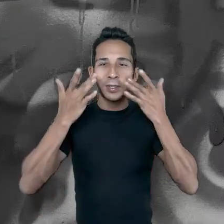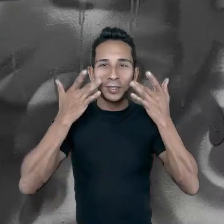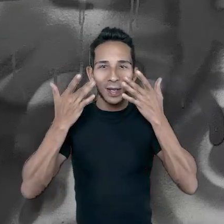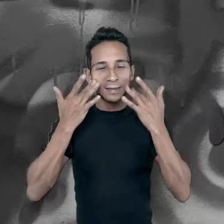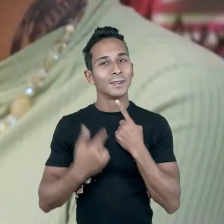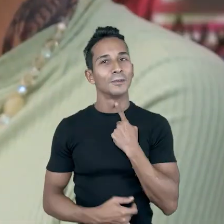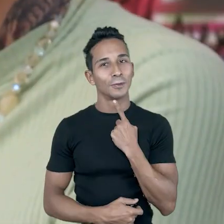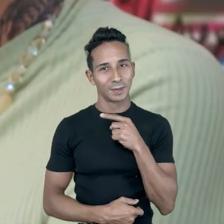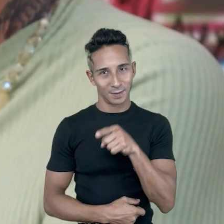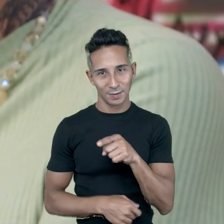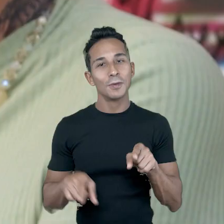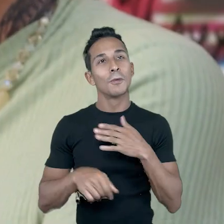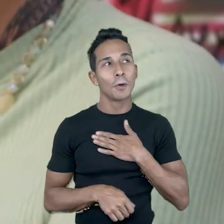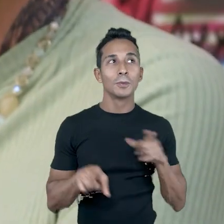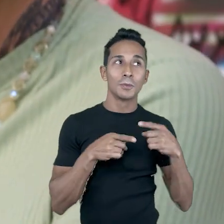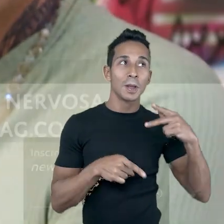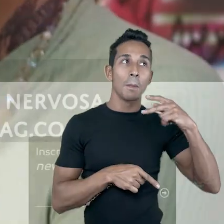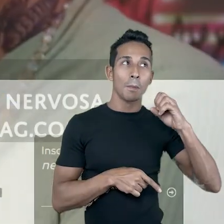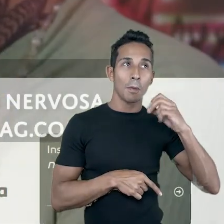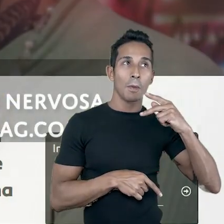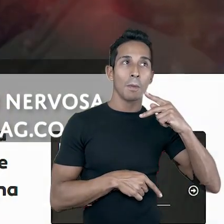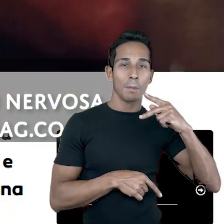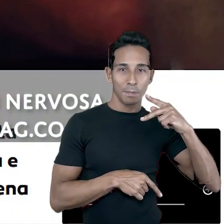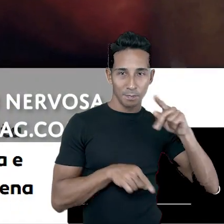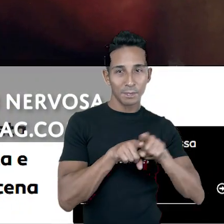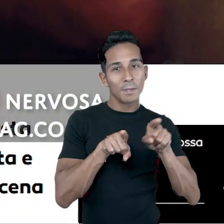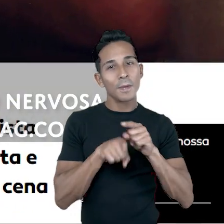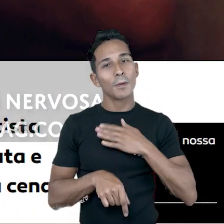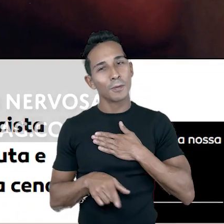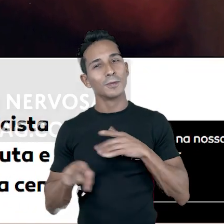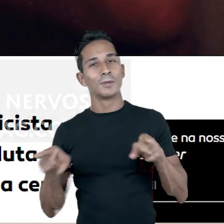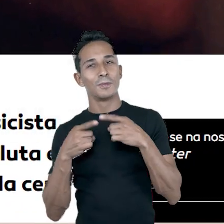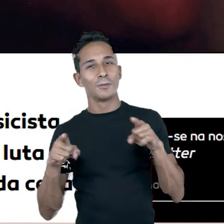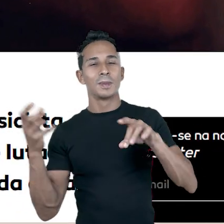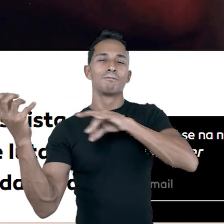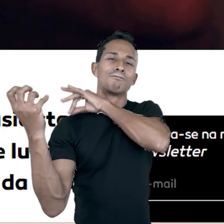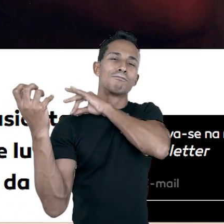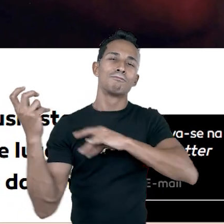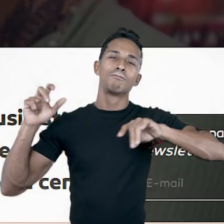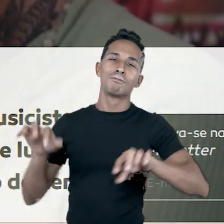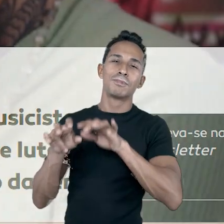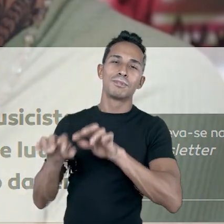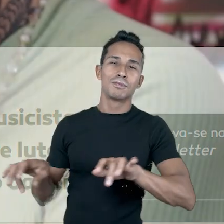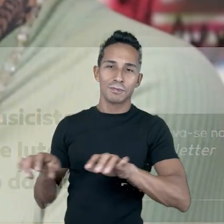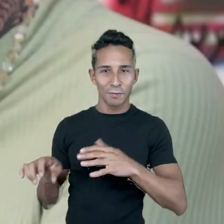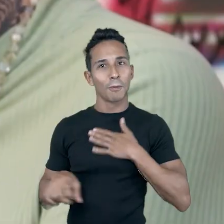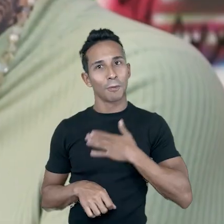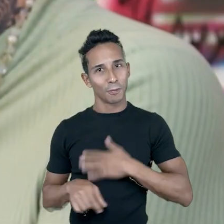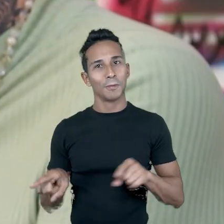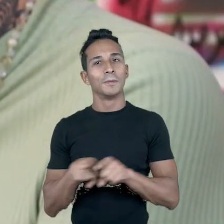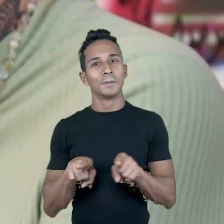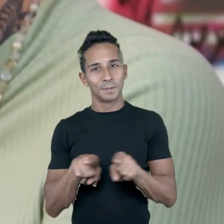e tal. Então eu sempre tive vontade de trabalhar nesse lado. Eu gosto de música popular também, mas também gosto da música